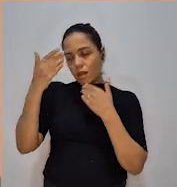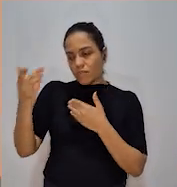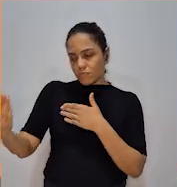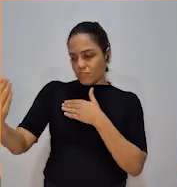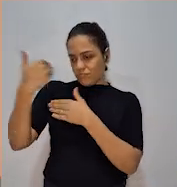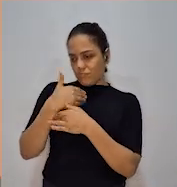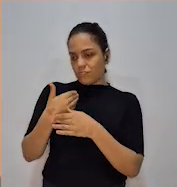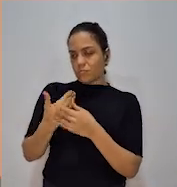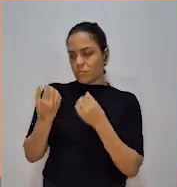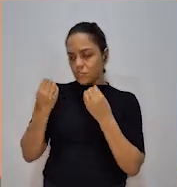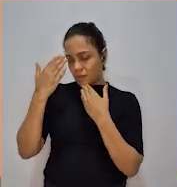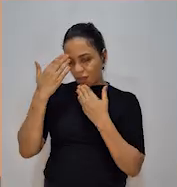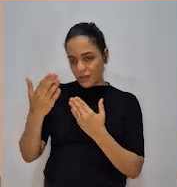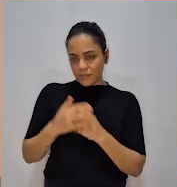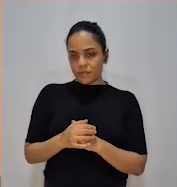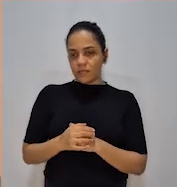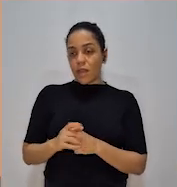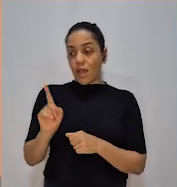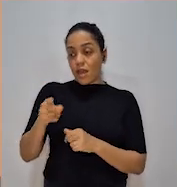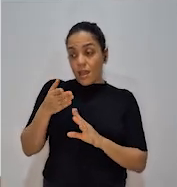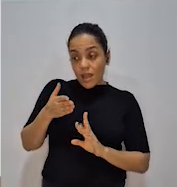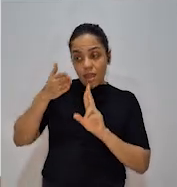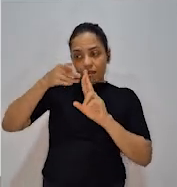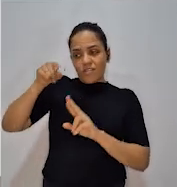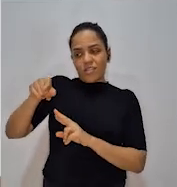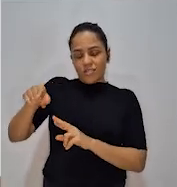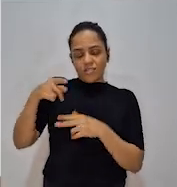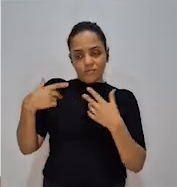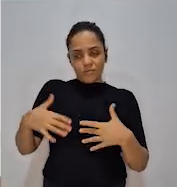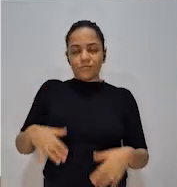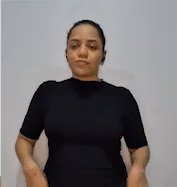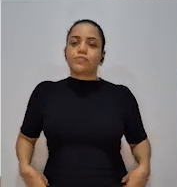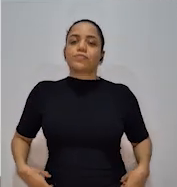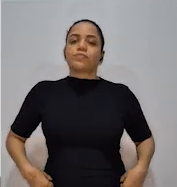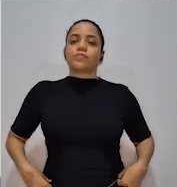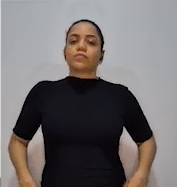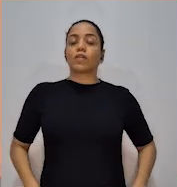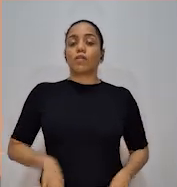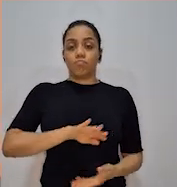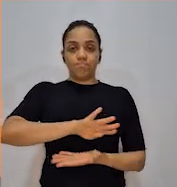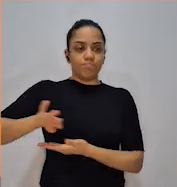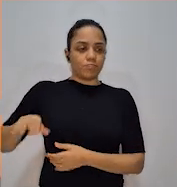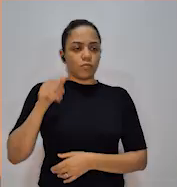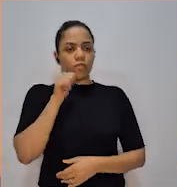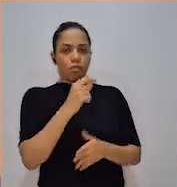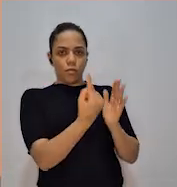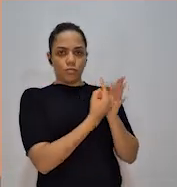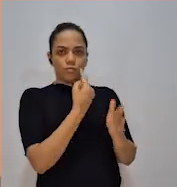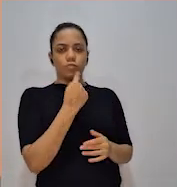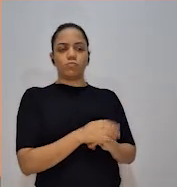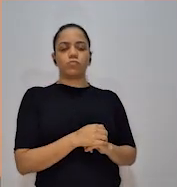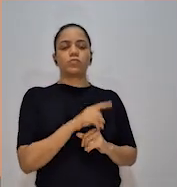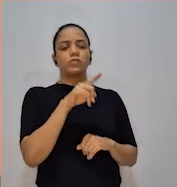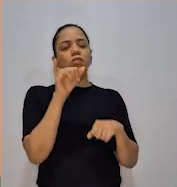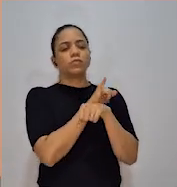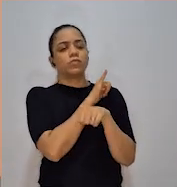os nossos ambientes, Georgette. Obrigada, uma grande referência para todos nós. Então, Vitória Souza pergunta: quais